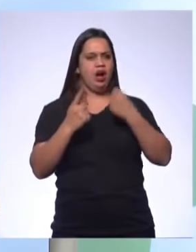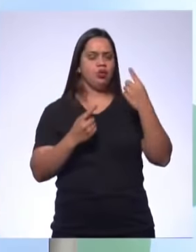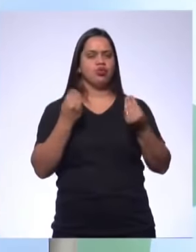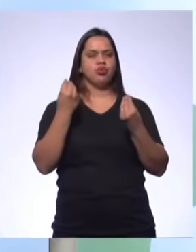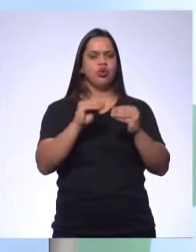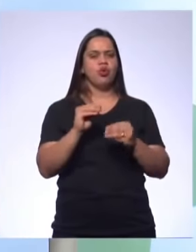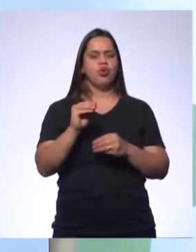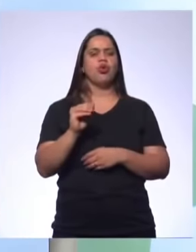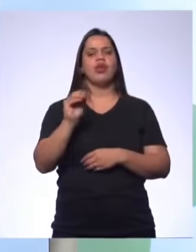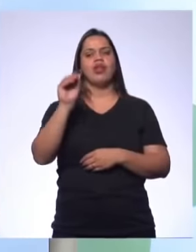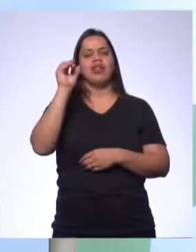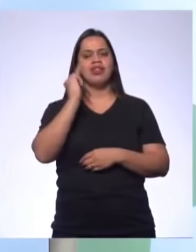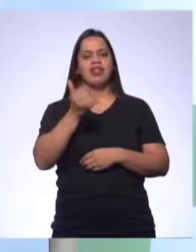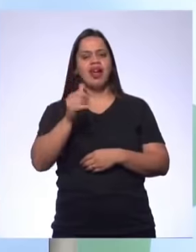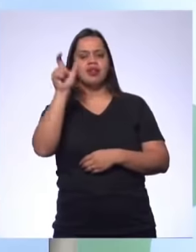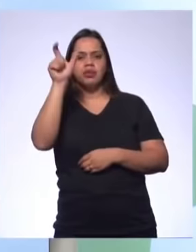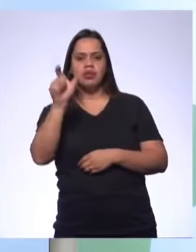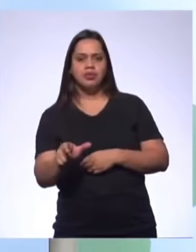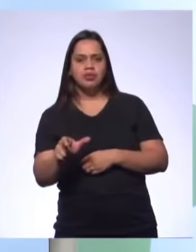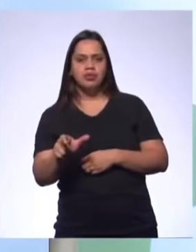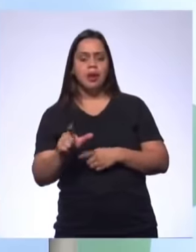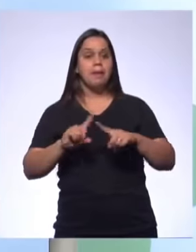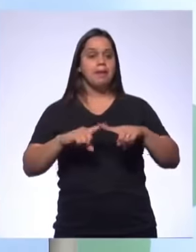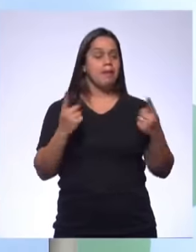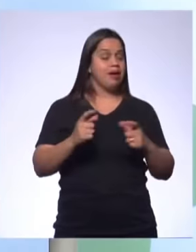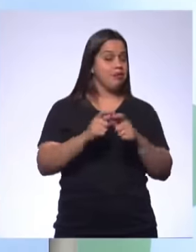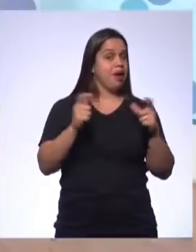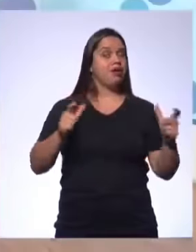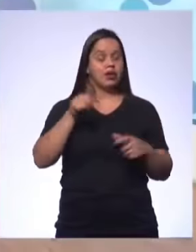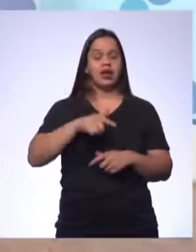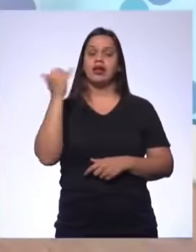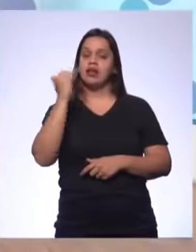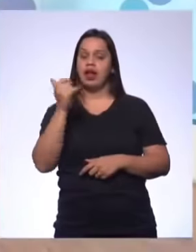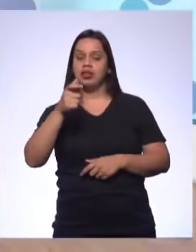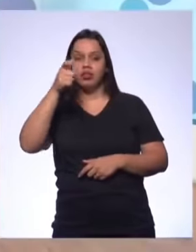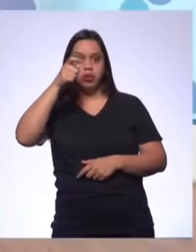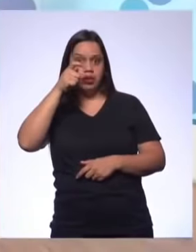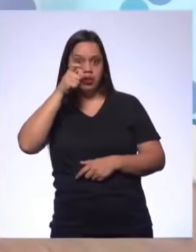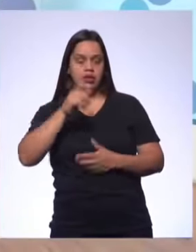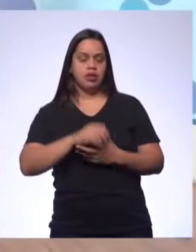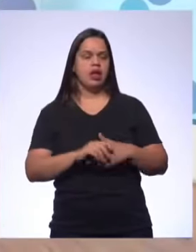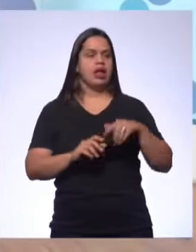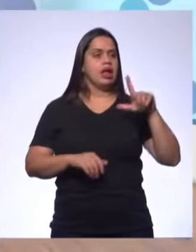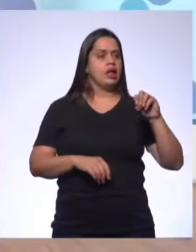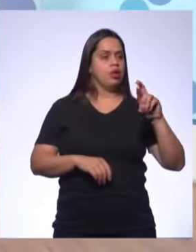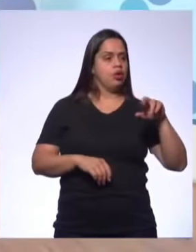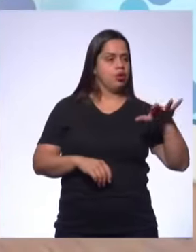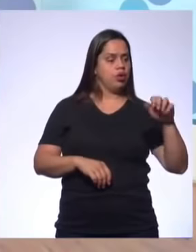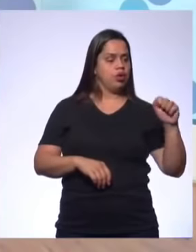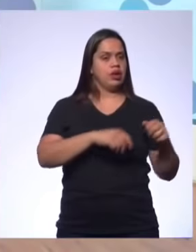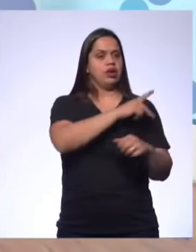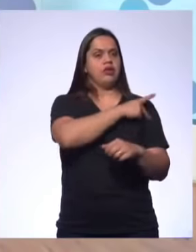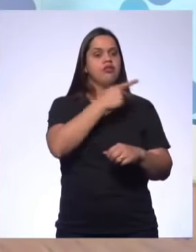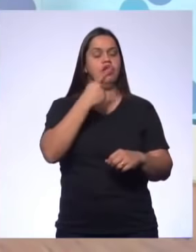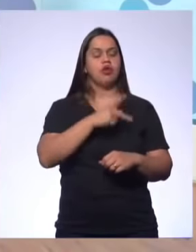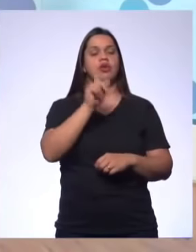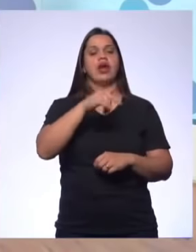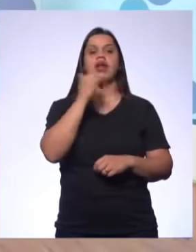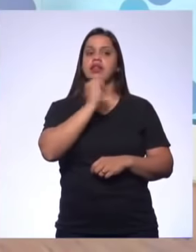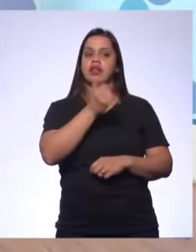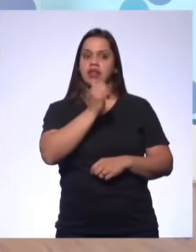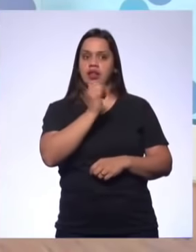grande maioria é narrador observador. Ok. E um aqui colocou a Lorena, narrador onisciente. Então vamos lá,